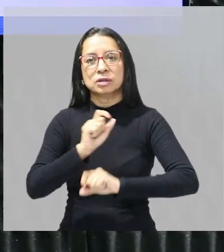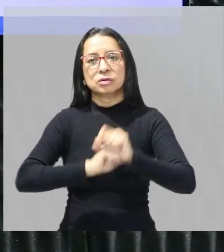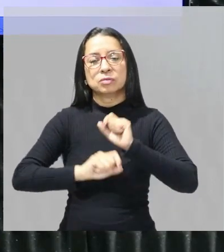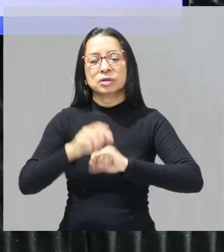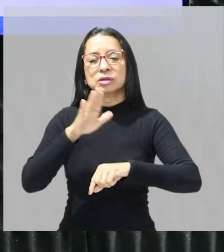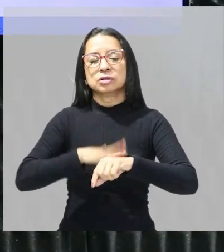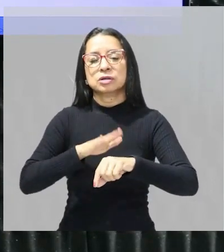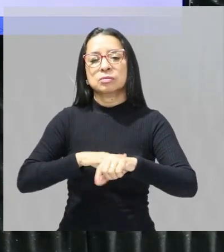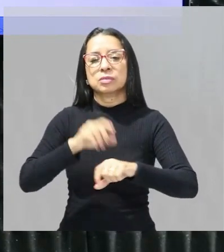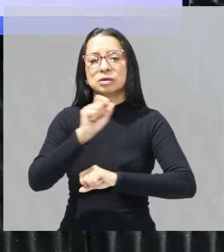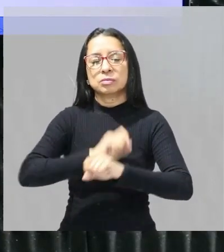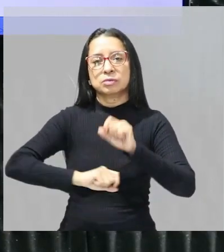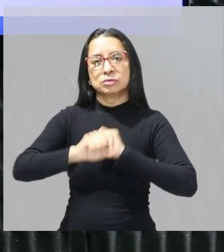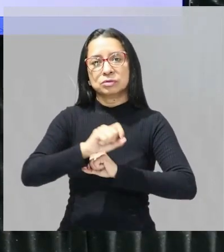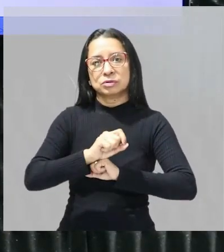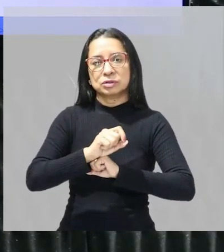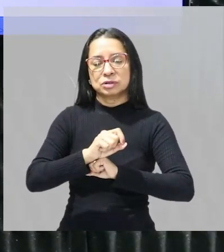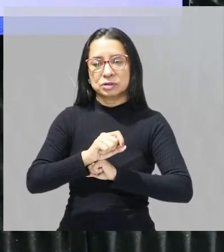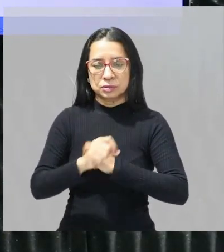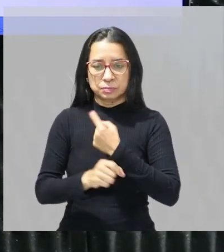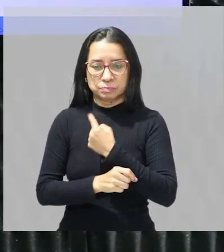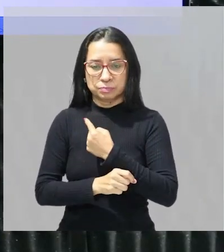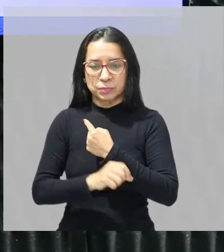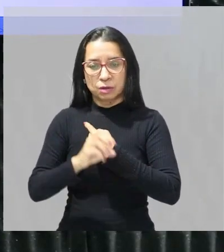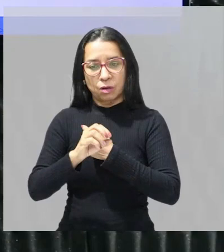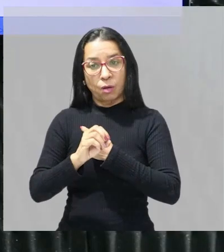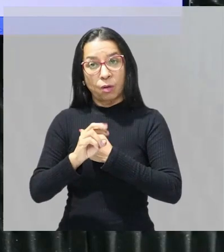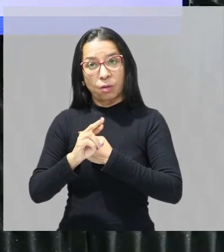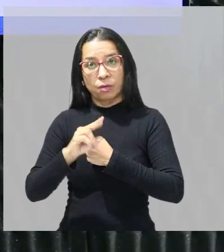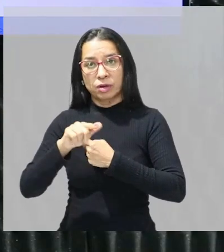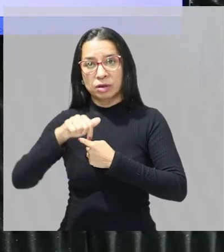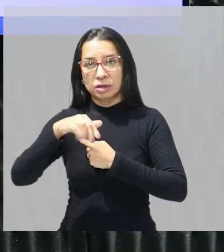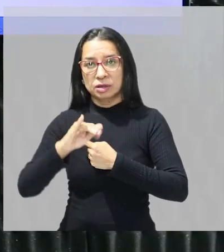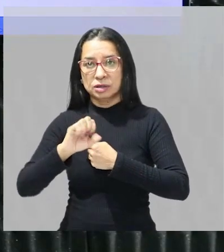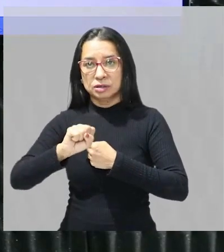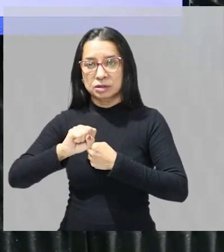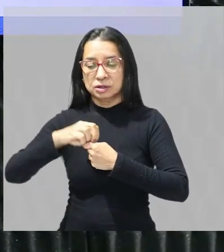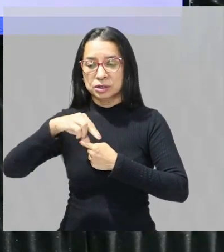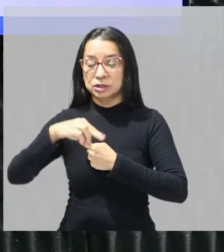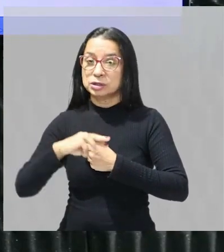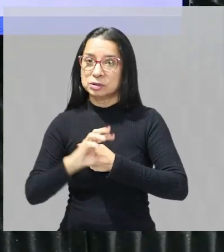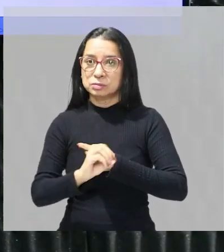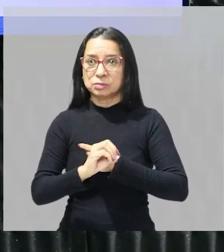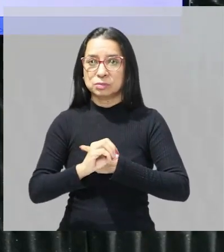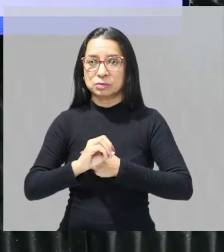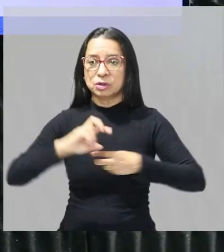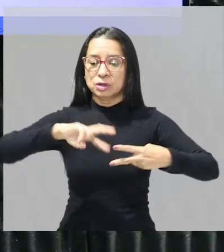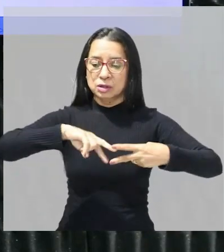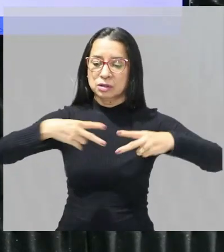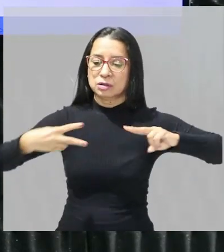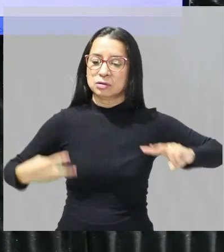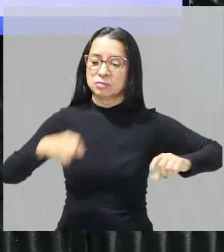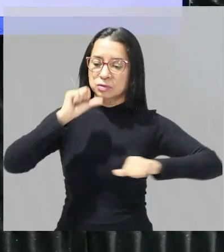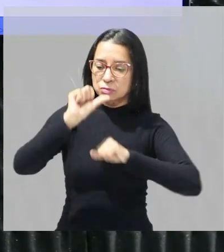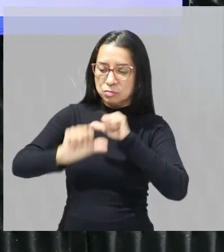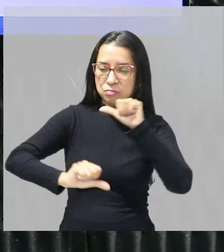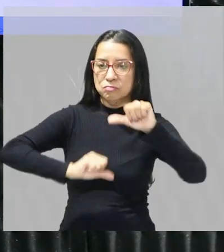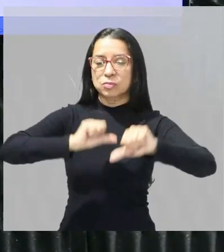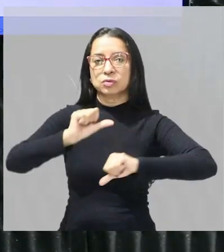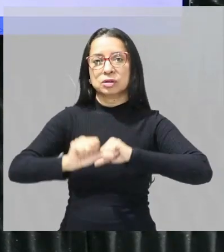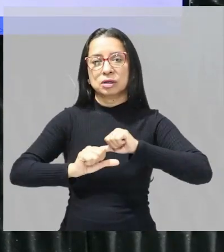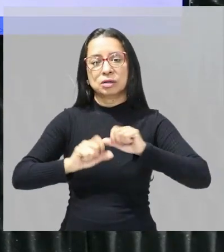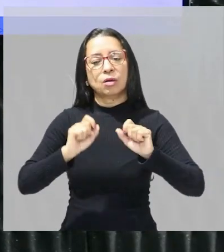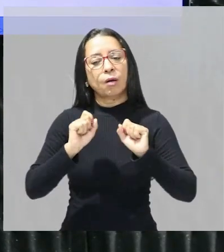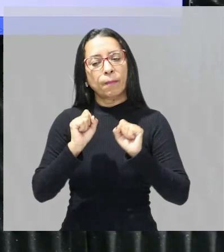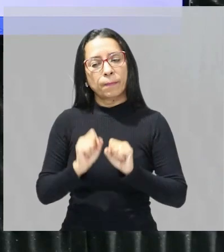organismos geneticamente modificados. Vou repetir, organismos geneticamente modificados. Você pode encontrar na sua